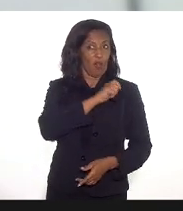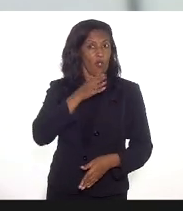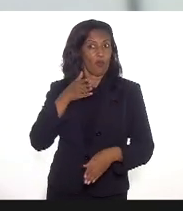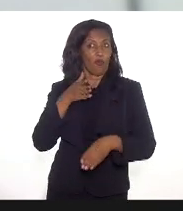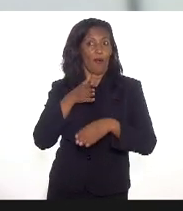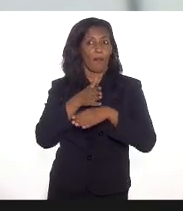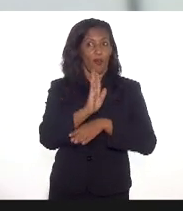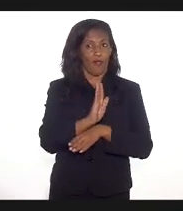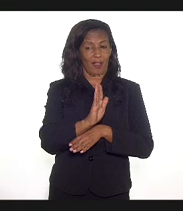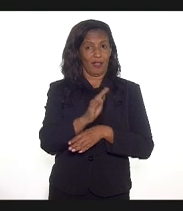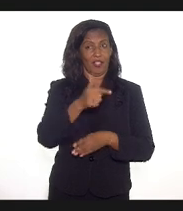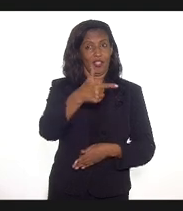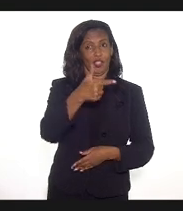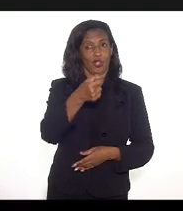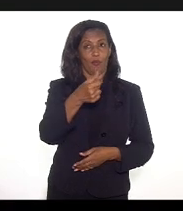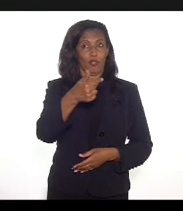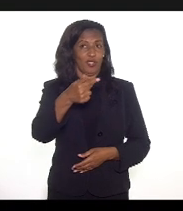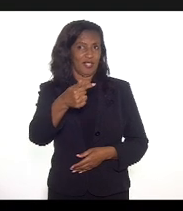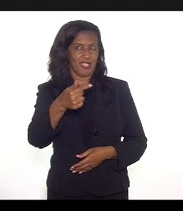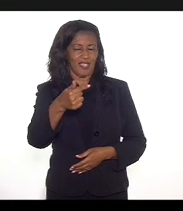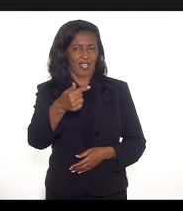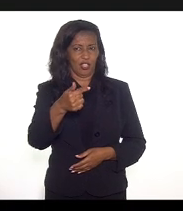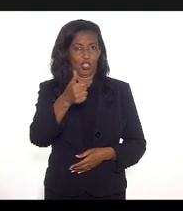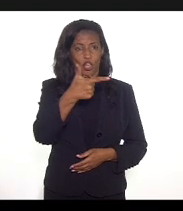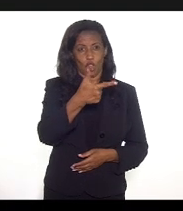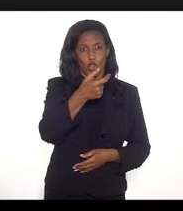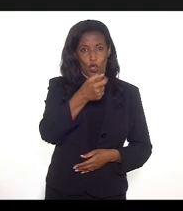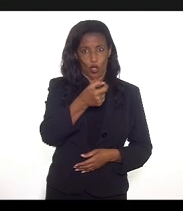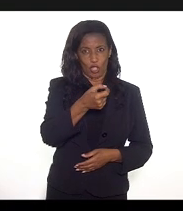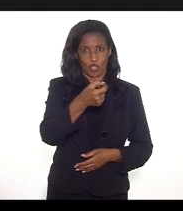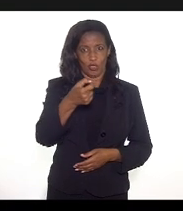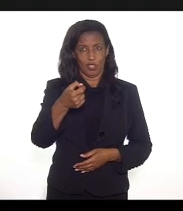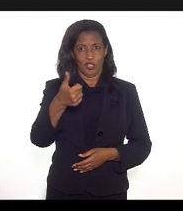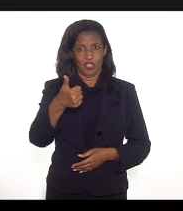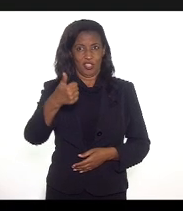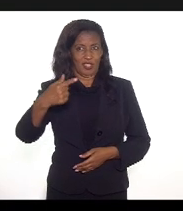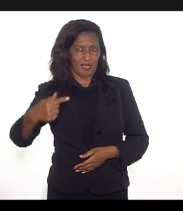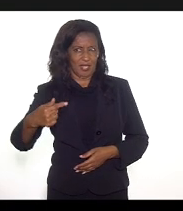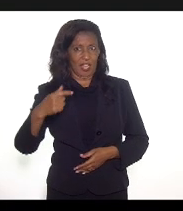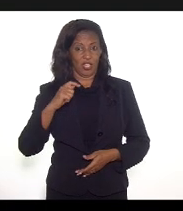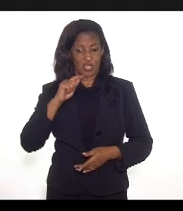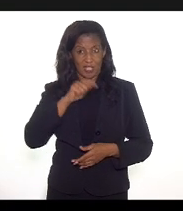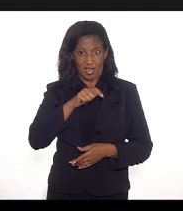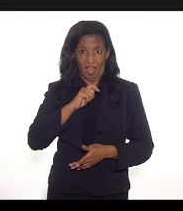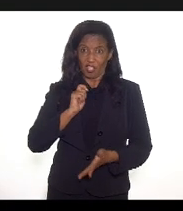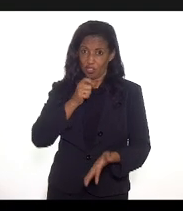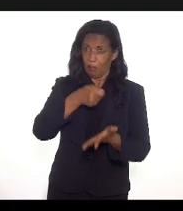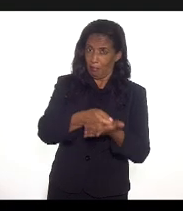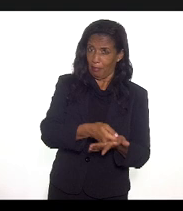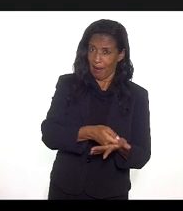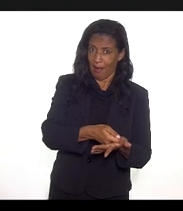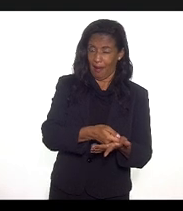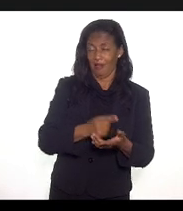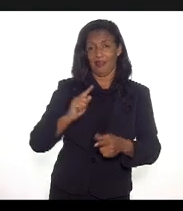em 2017. E nesse regime nós tínhamos que pagar. E depois teve uma